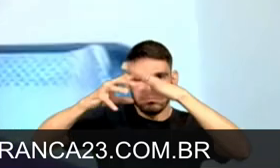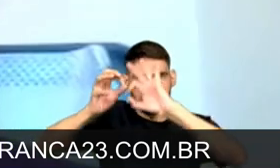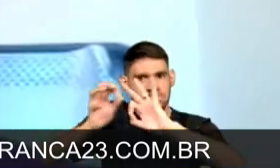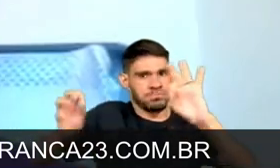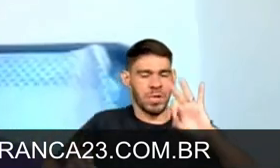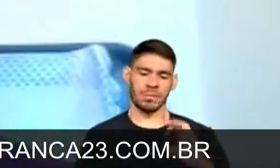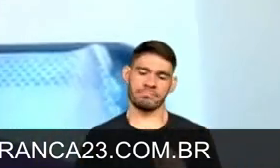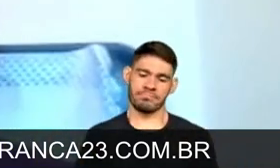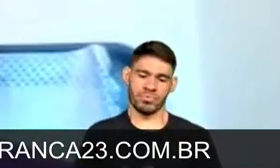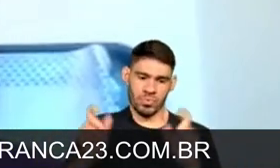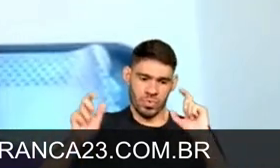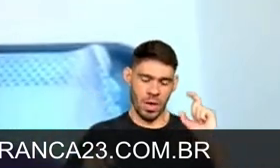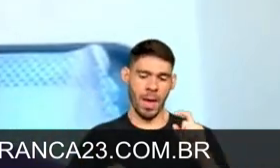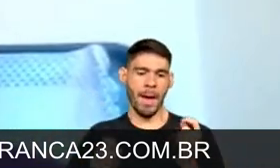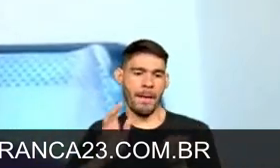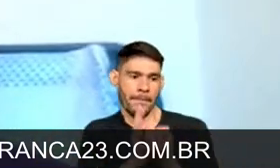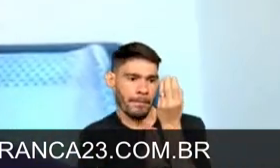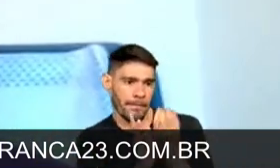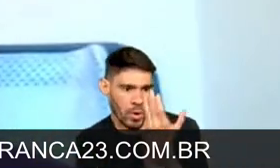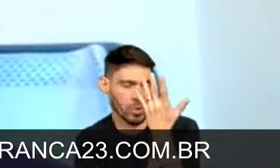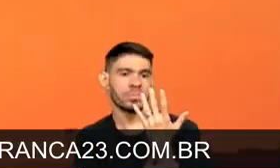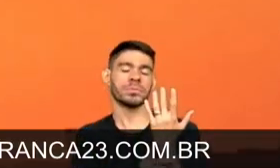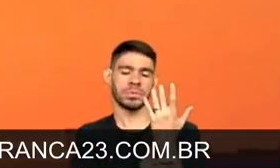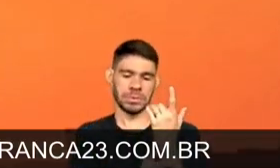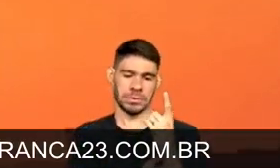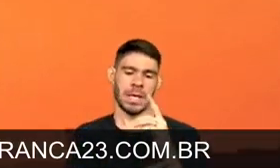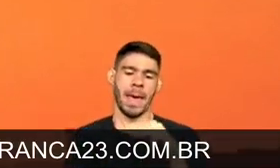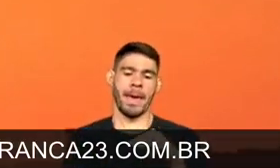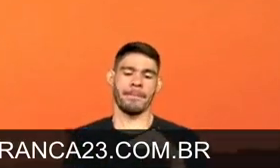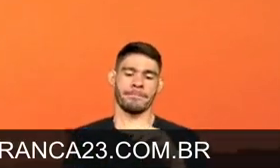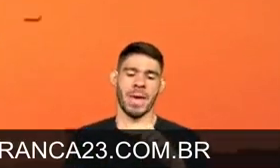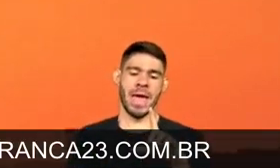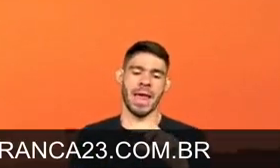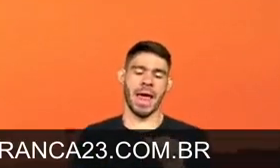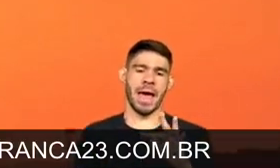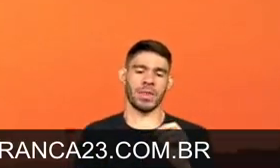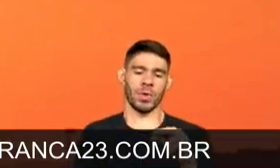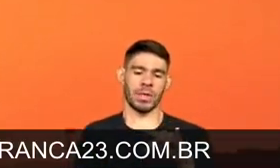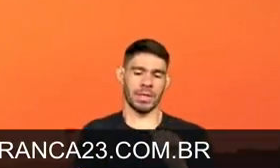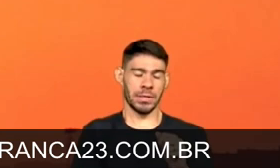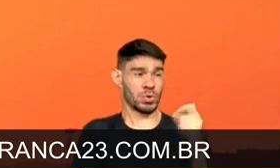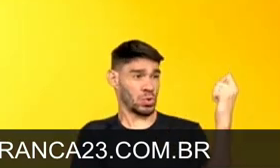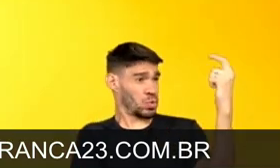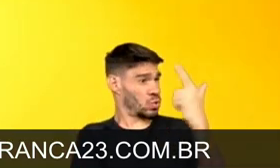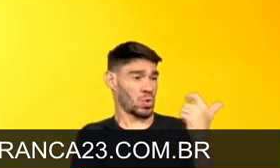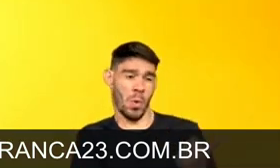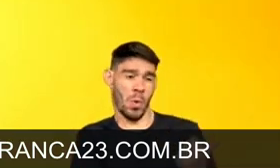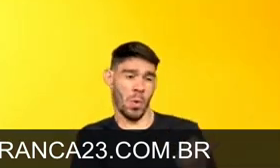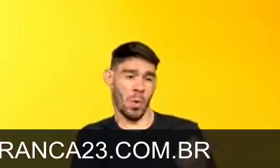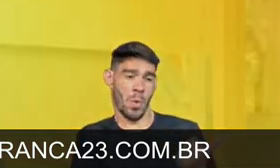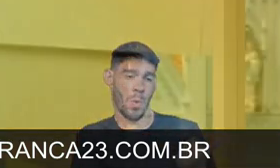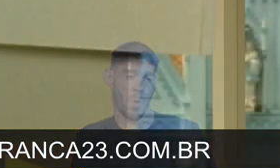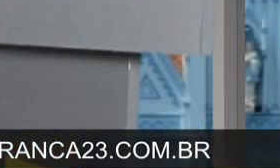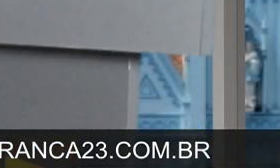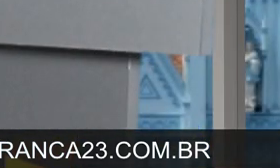acordado, a hora de produzir e liberar a melatonina. Então o sol, ele é nosso melhor amigo e